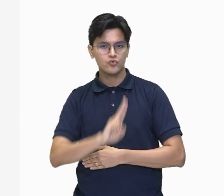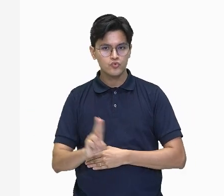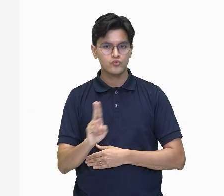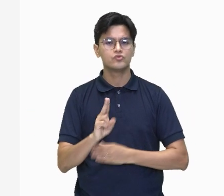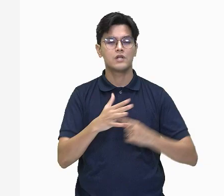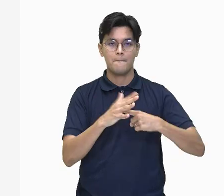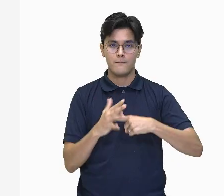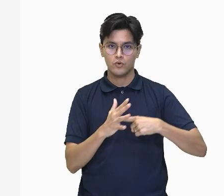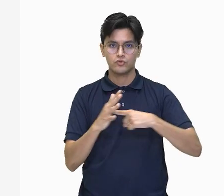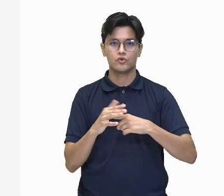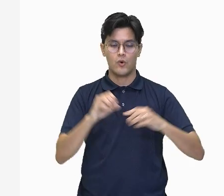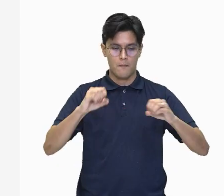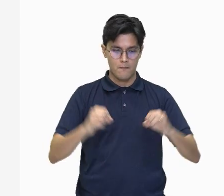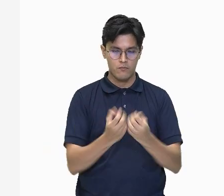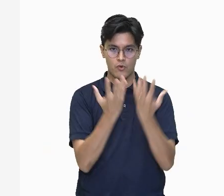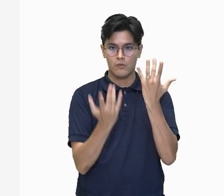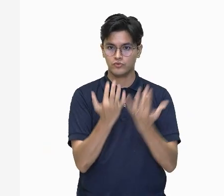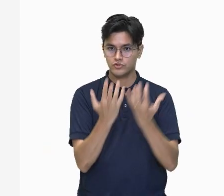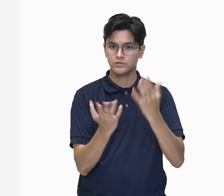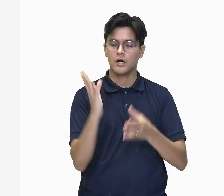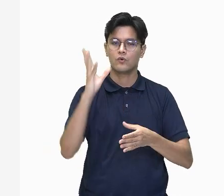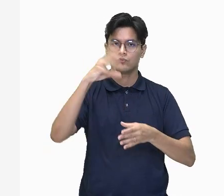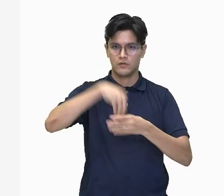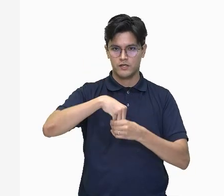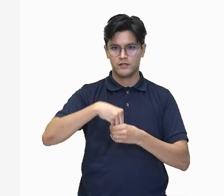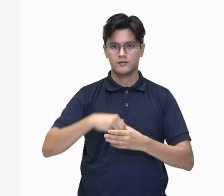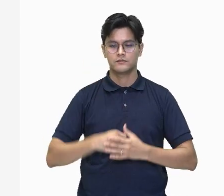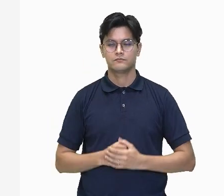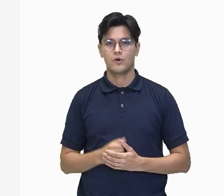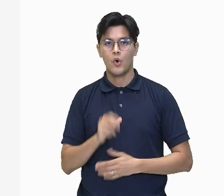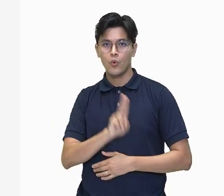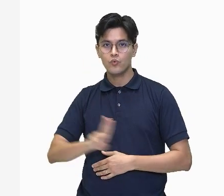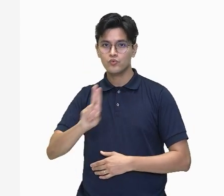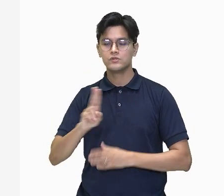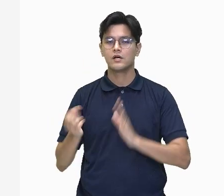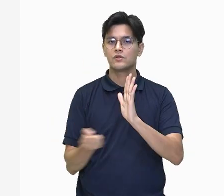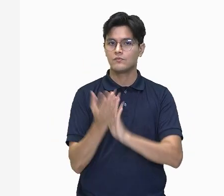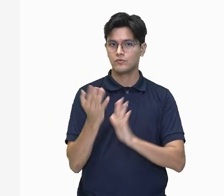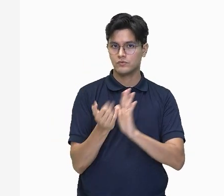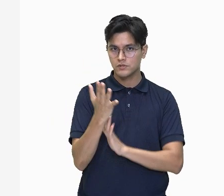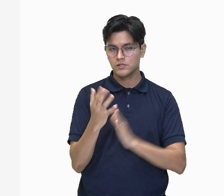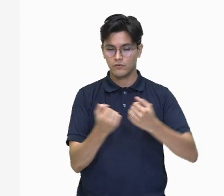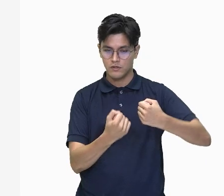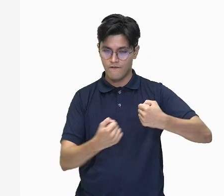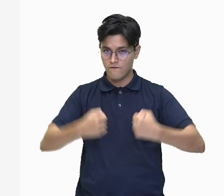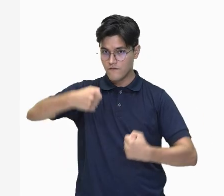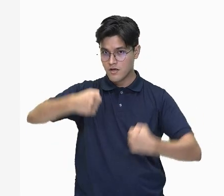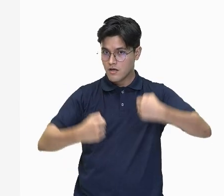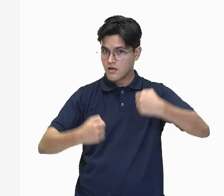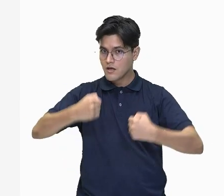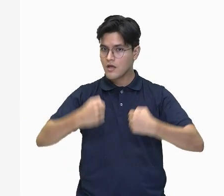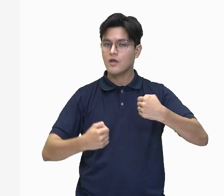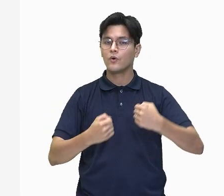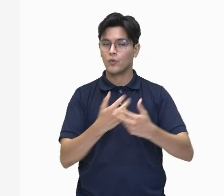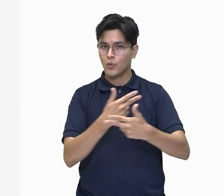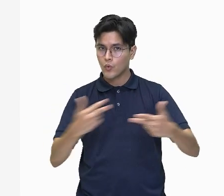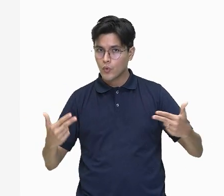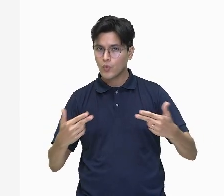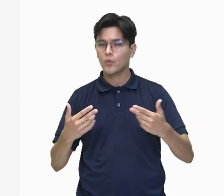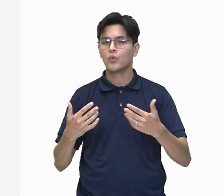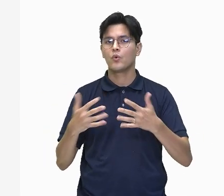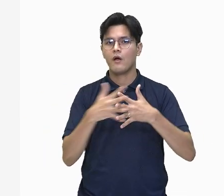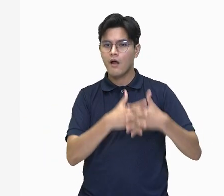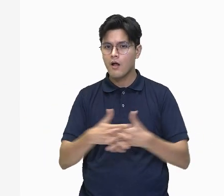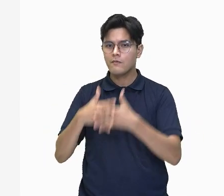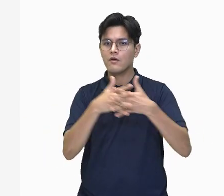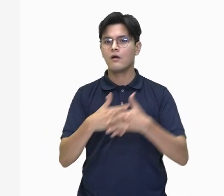interna. Bem, eles são utilizados na propulsão de veículos terrestres e aéreos, como carros, caminhões,